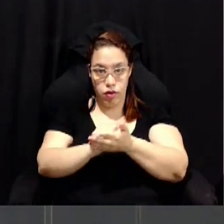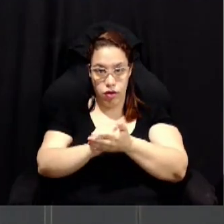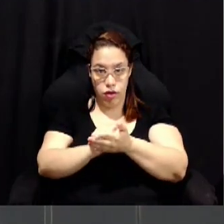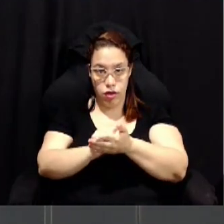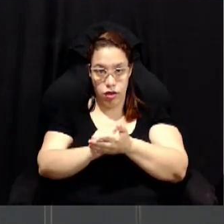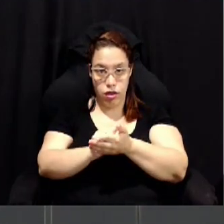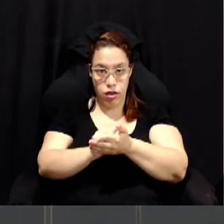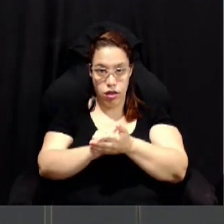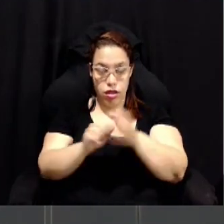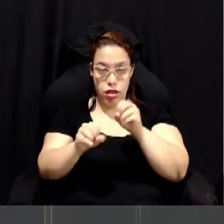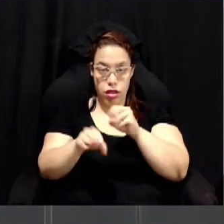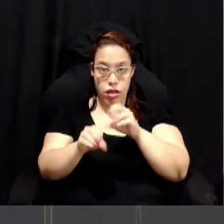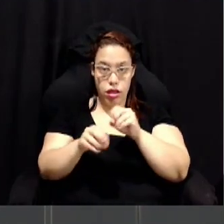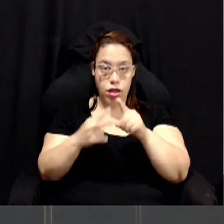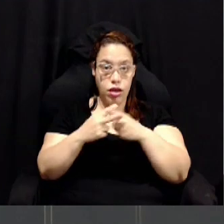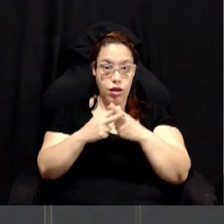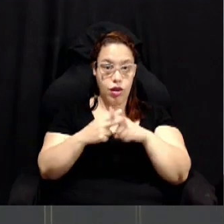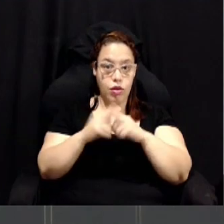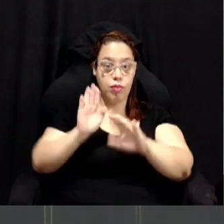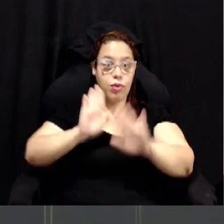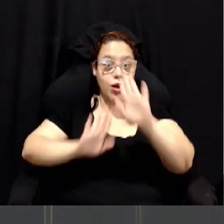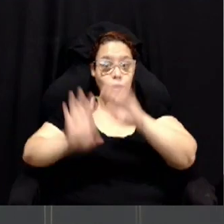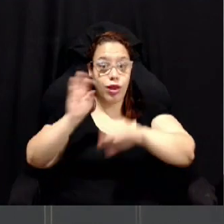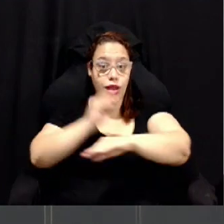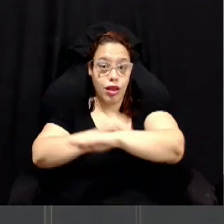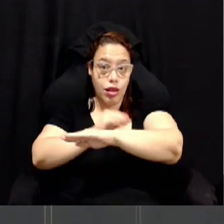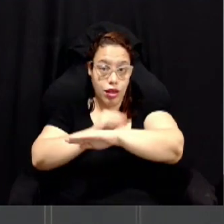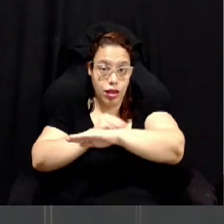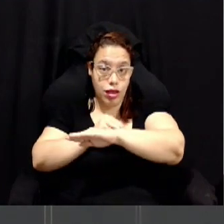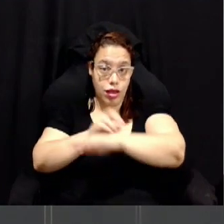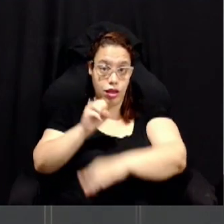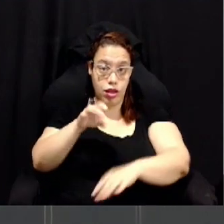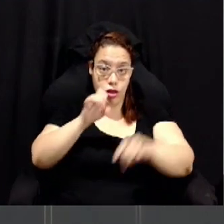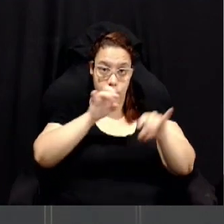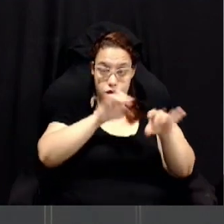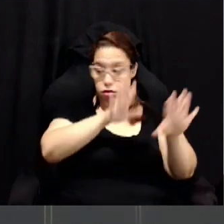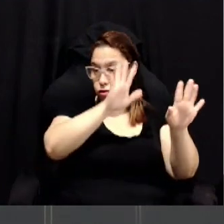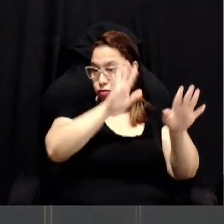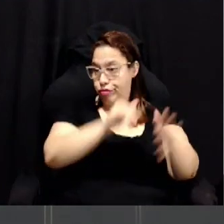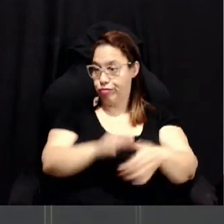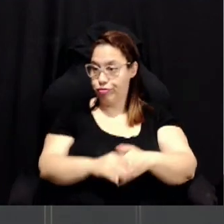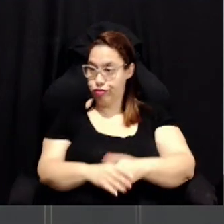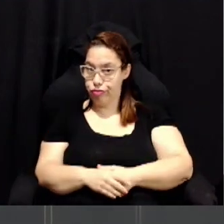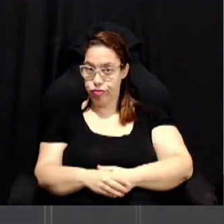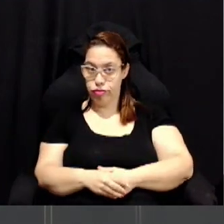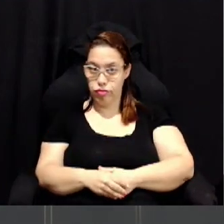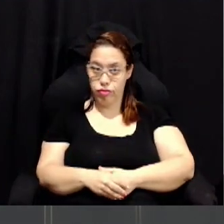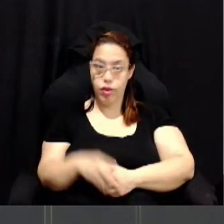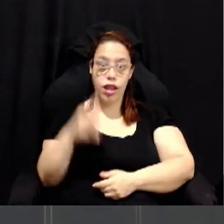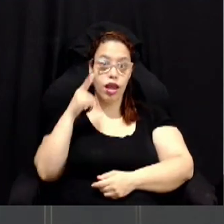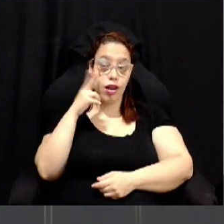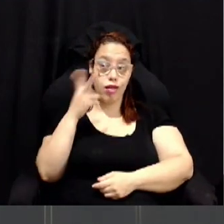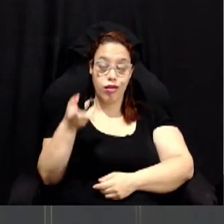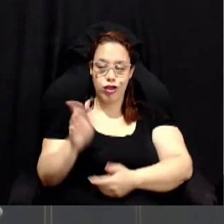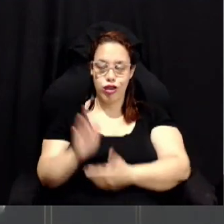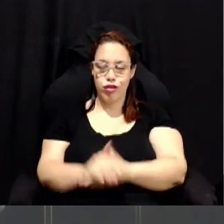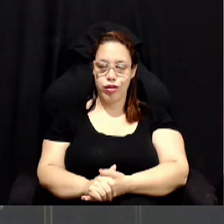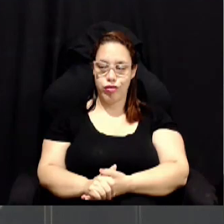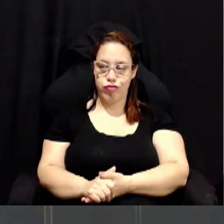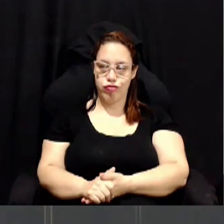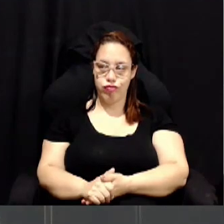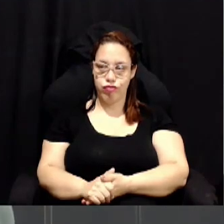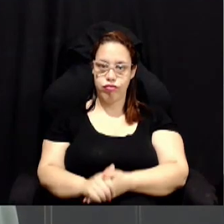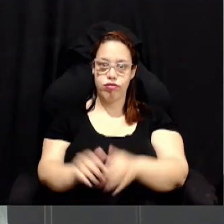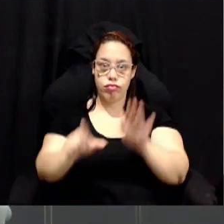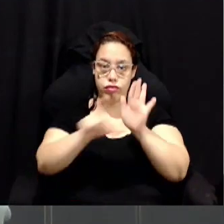as ferramentas para cuidar dessa criança? Ela está só ali jogada, né? E é isso que a gente vê. Então, assim, a